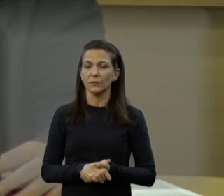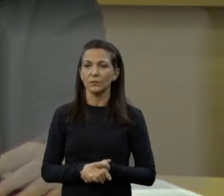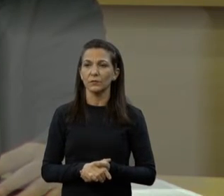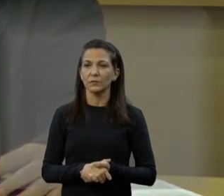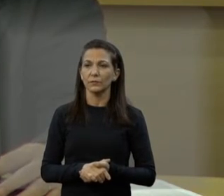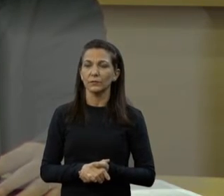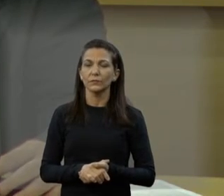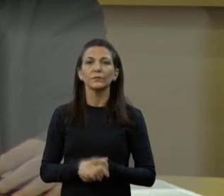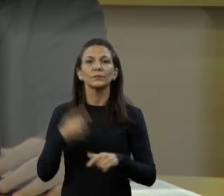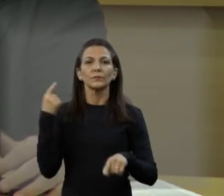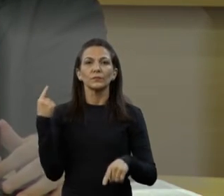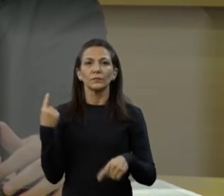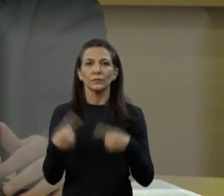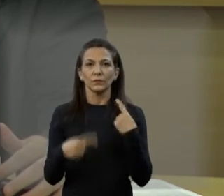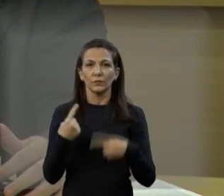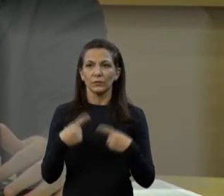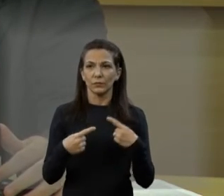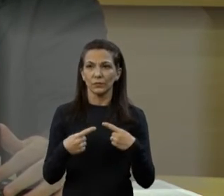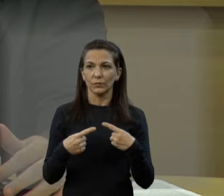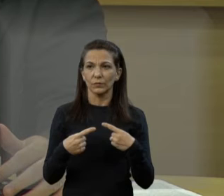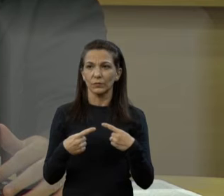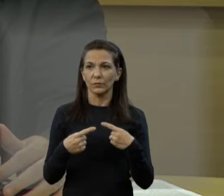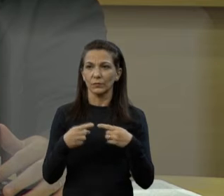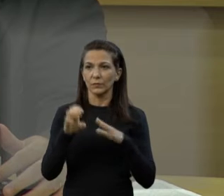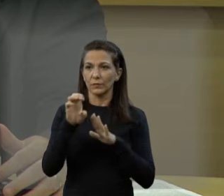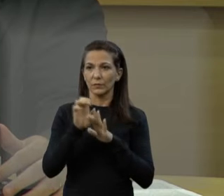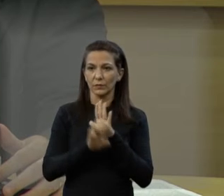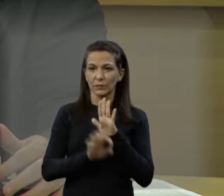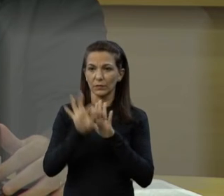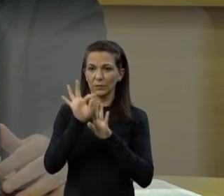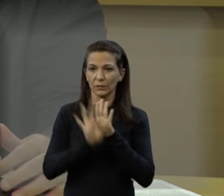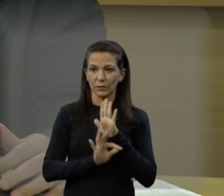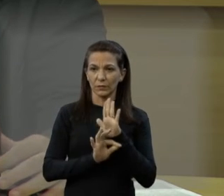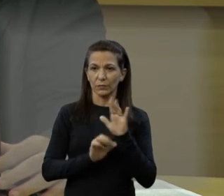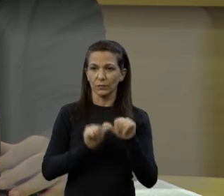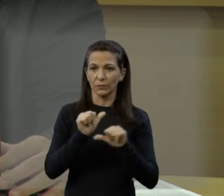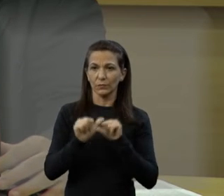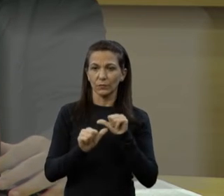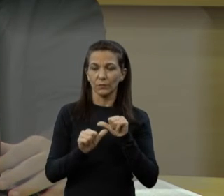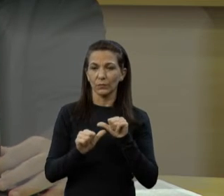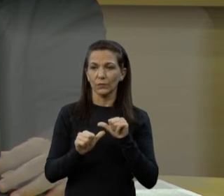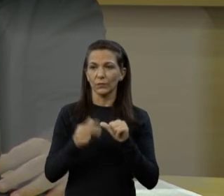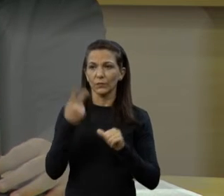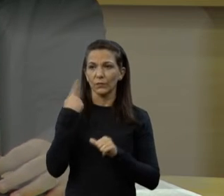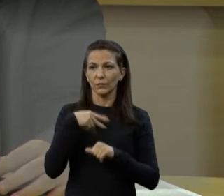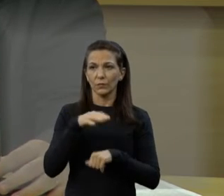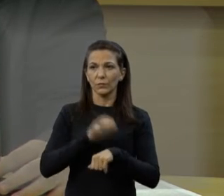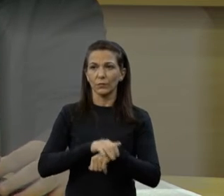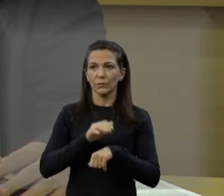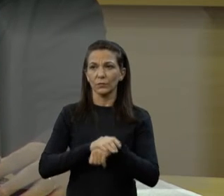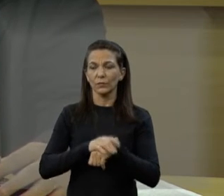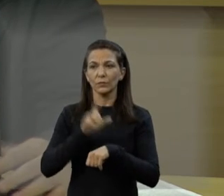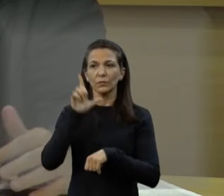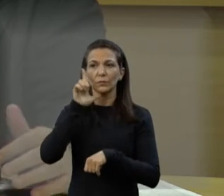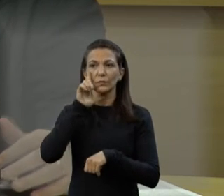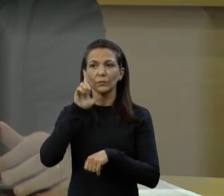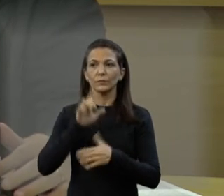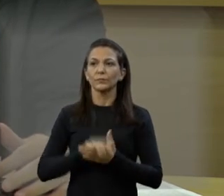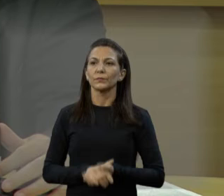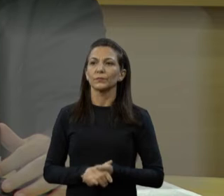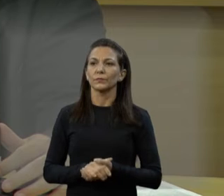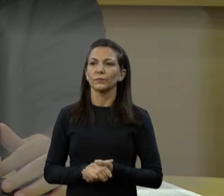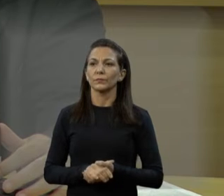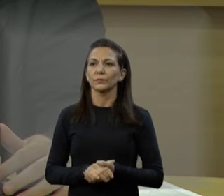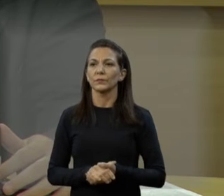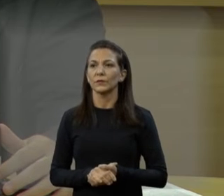Vamos colocar em discussão a emenda do vereador Lucas greco o operador não quer dizer que vai defender